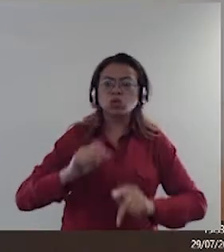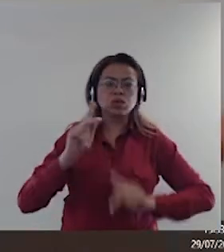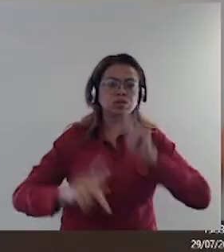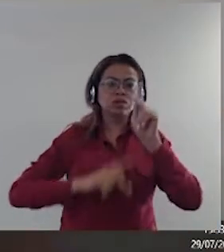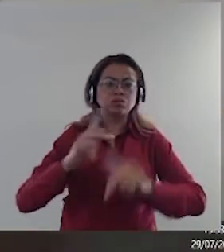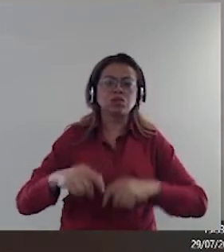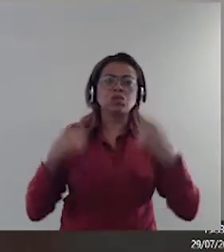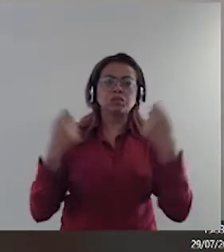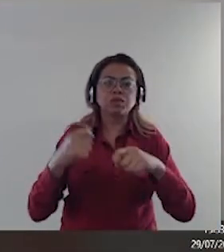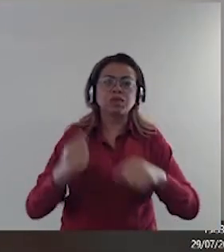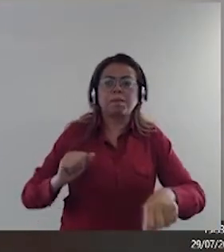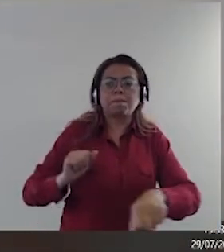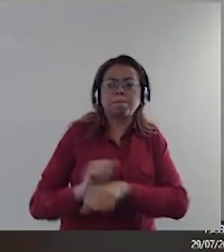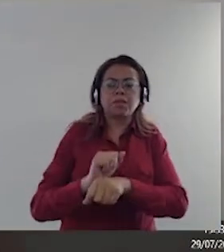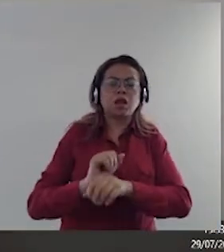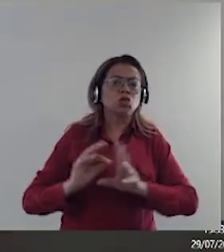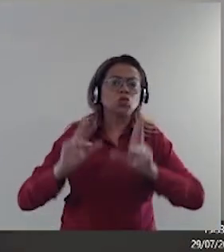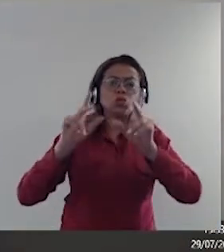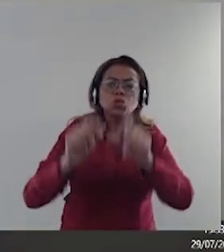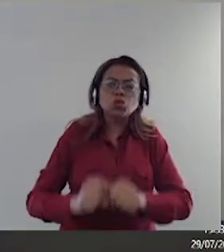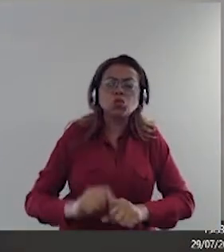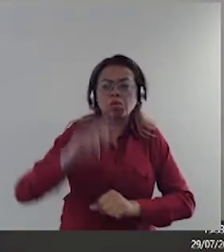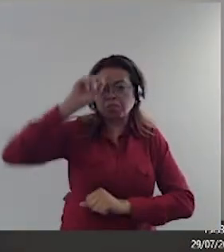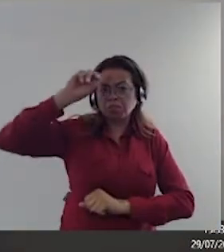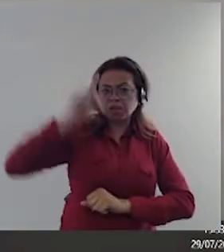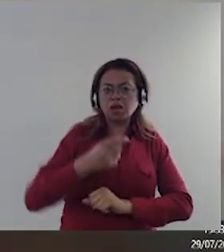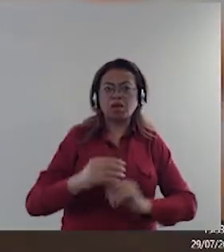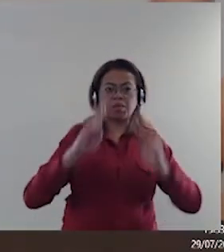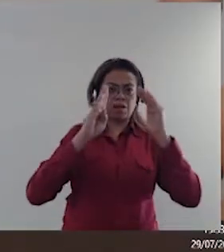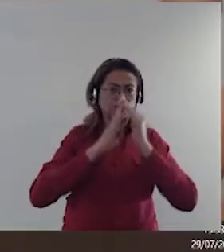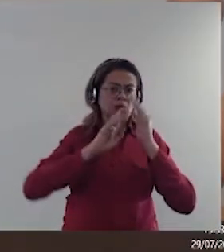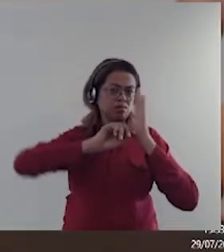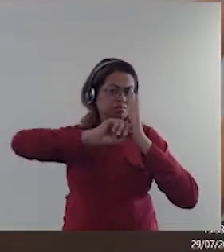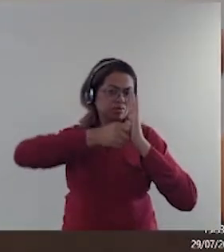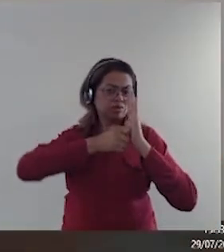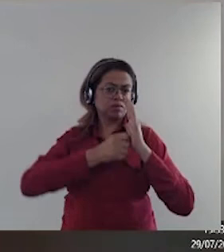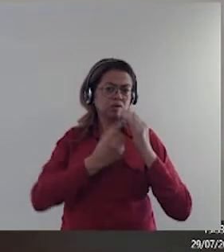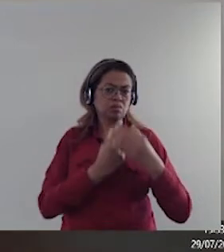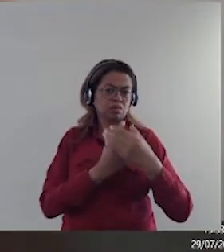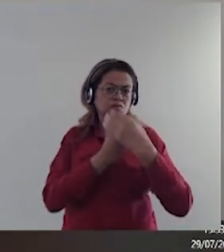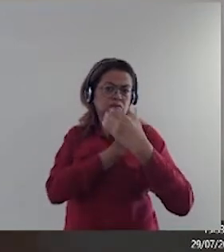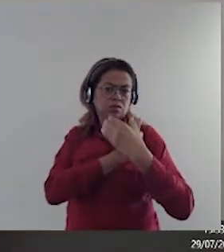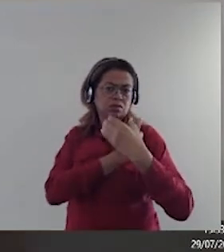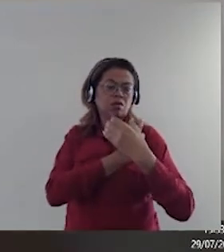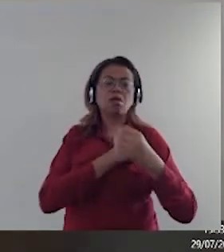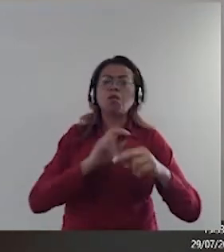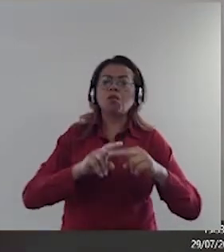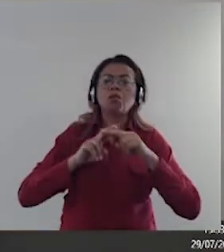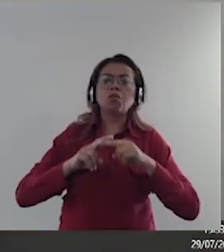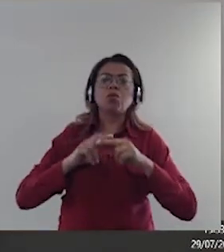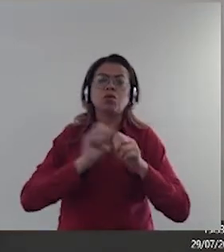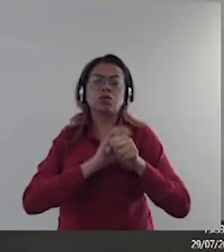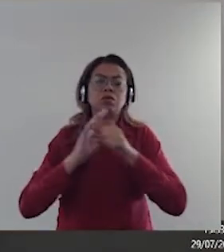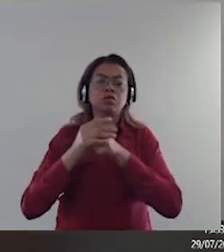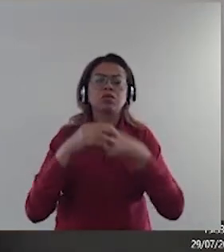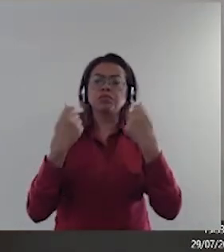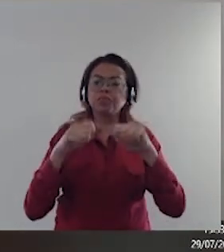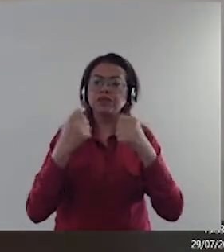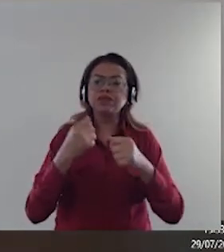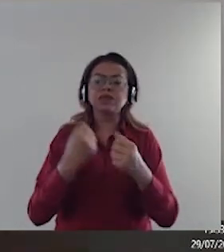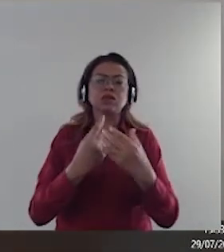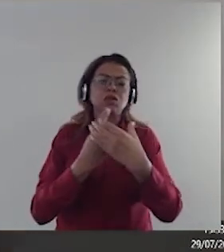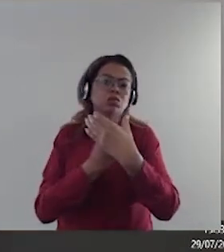fazendo e disse, olha, tem que ir para casa, tem que ficar em casa trancado e a gente não pode fazer mais nada por conta da necessidade do